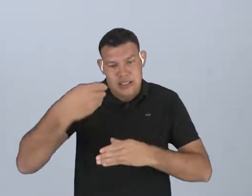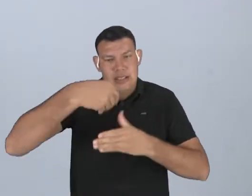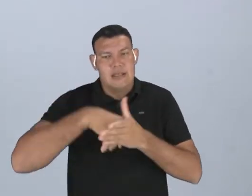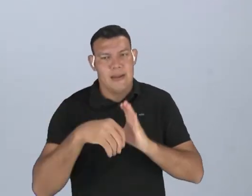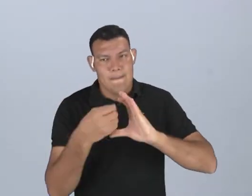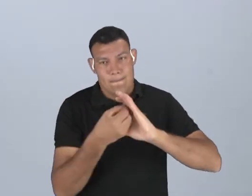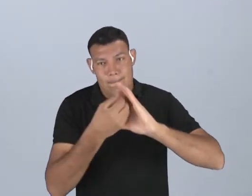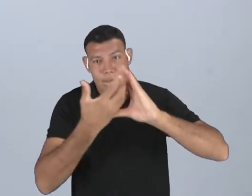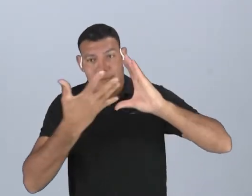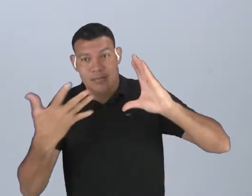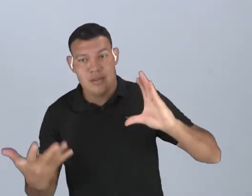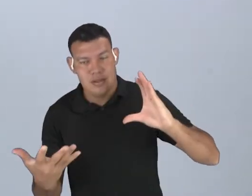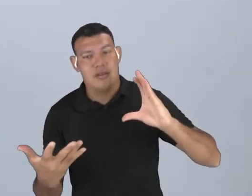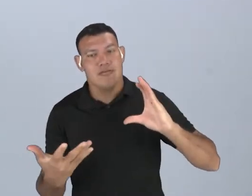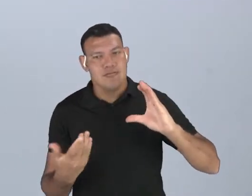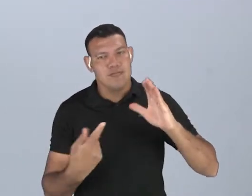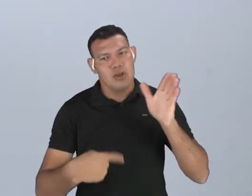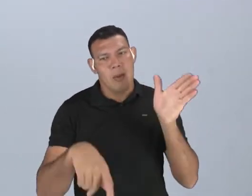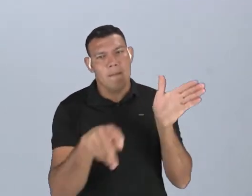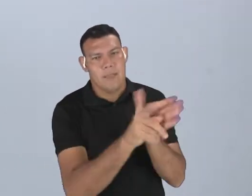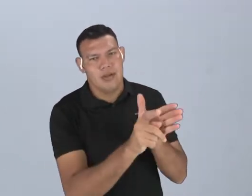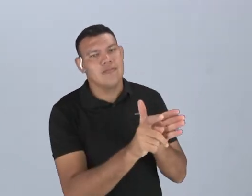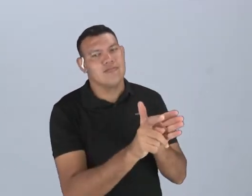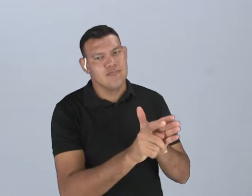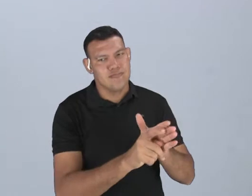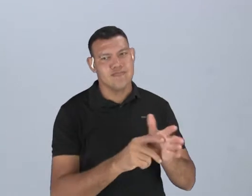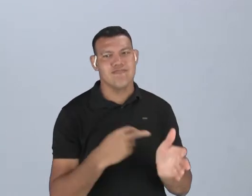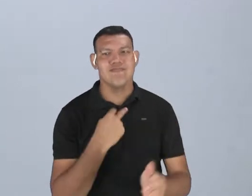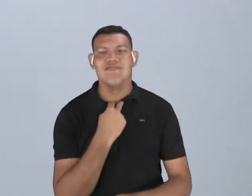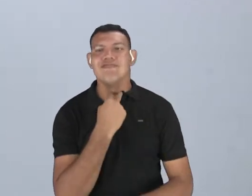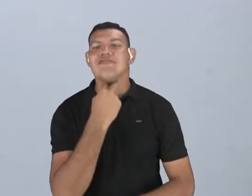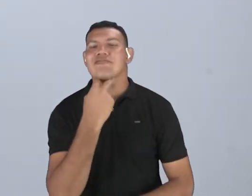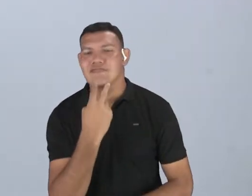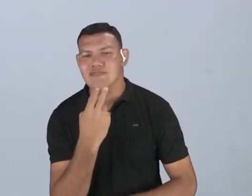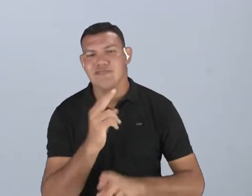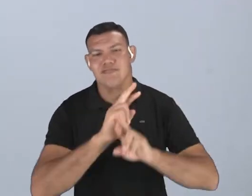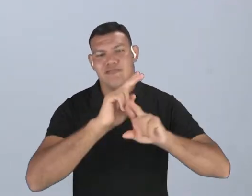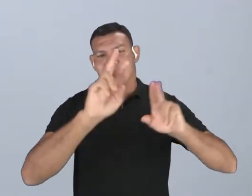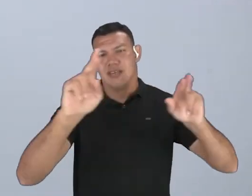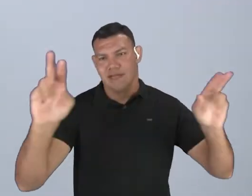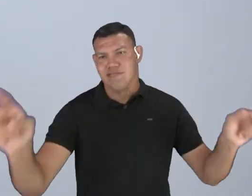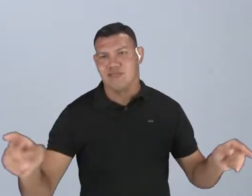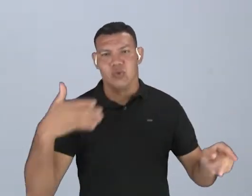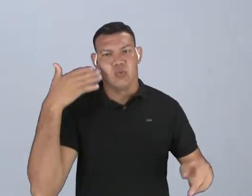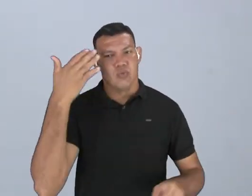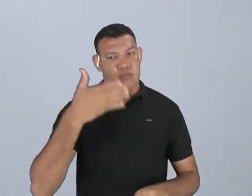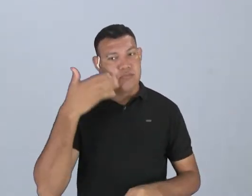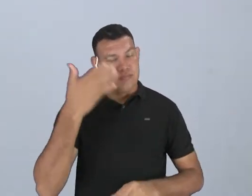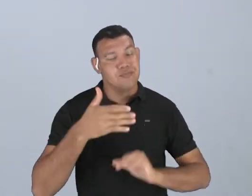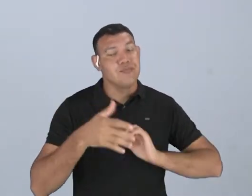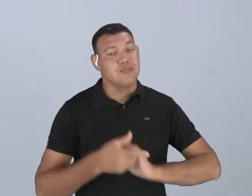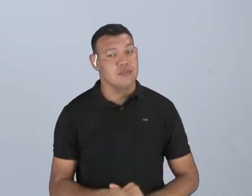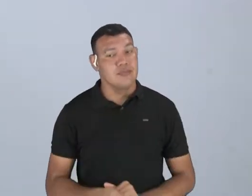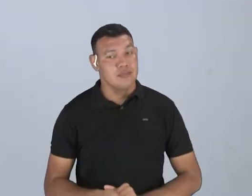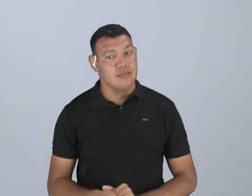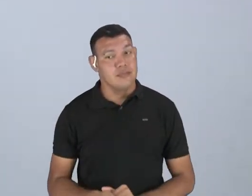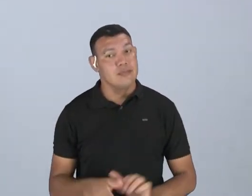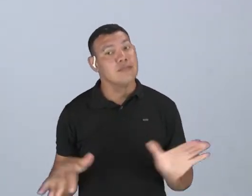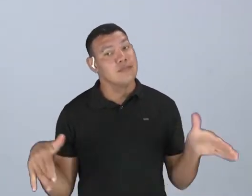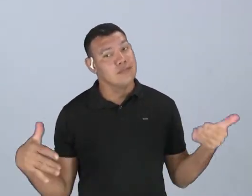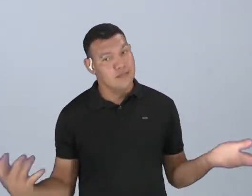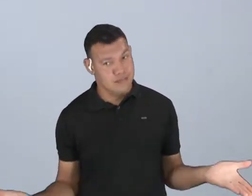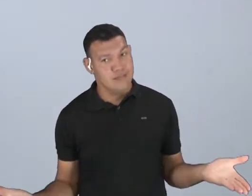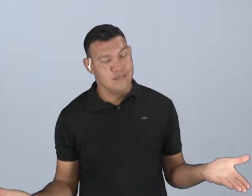que estão presentes em outras vozes, ou seja, em outros discursos. E é aí onde está a